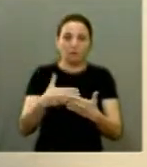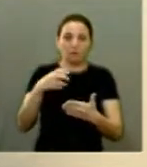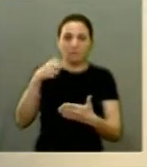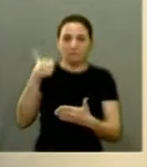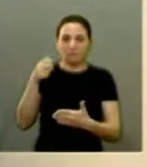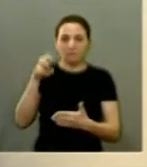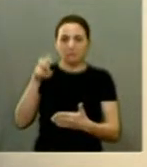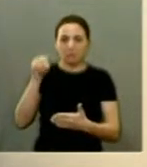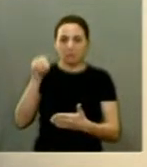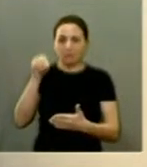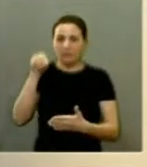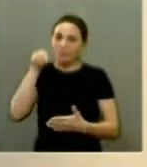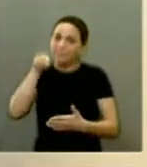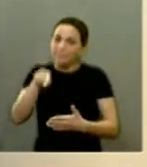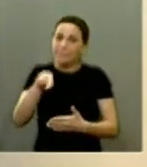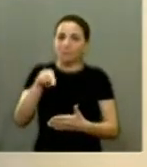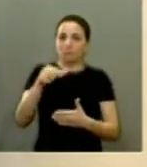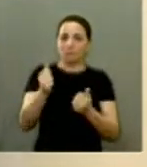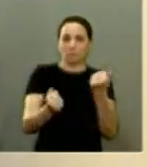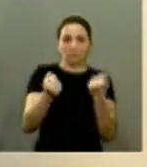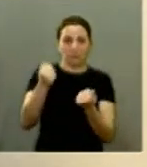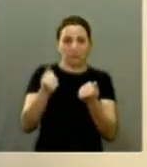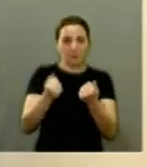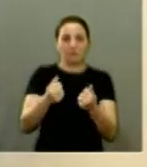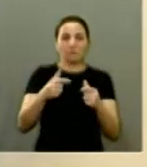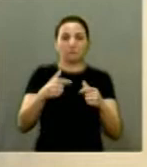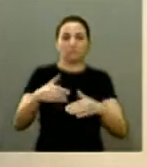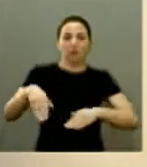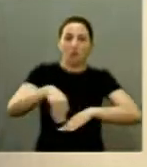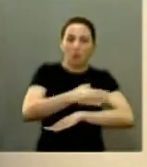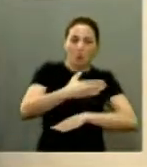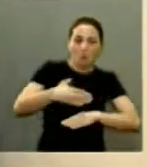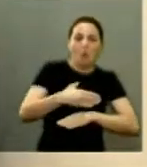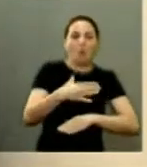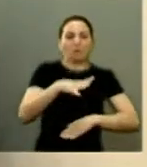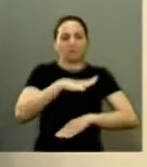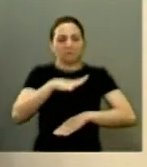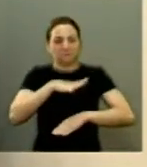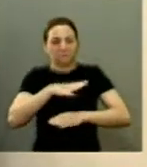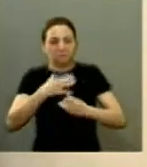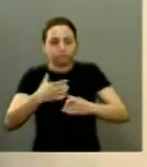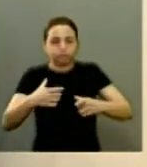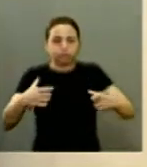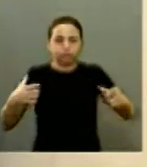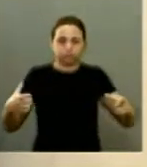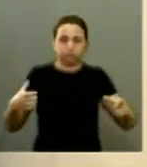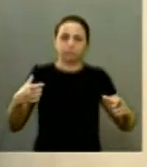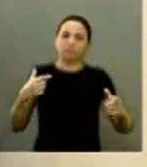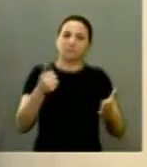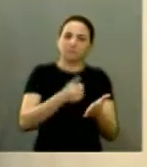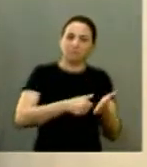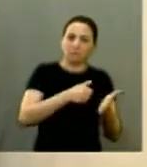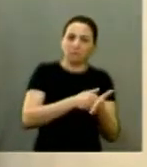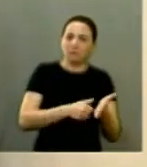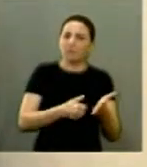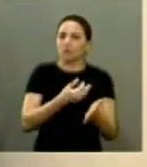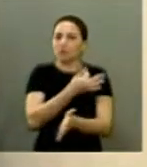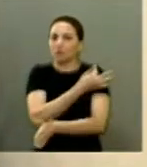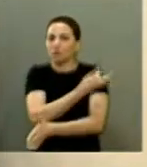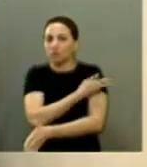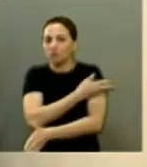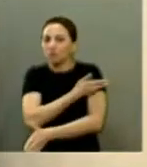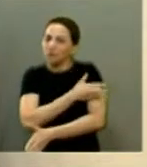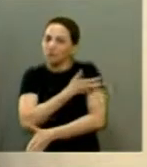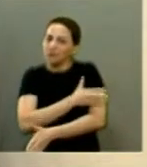mil veículos, né? A cidade cresce, as ruas são as mesmas. Se não tivesse essa atuação efetiva da equipe técnica de